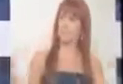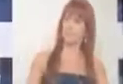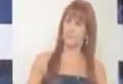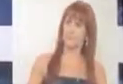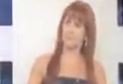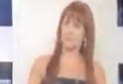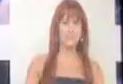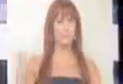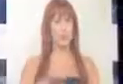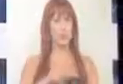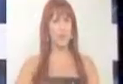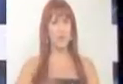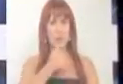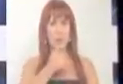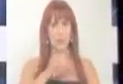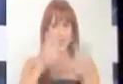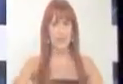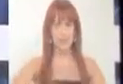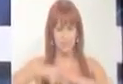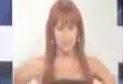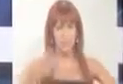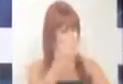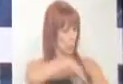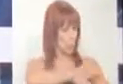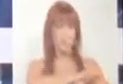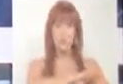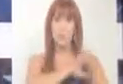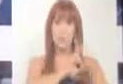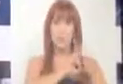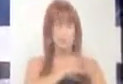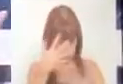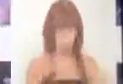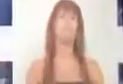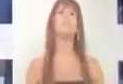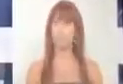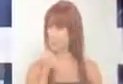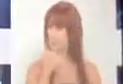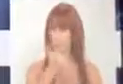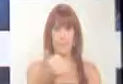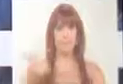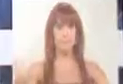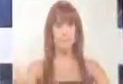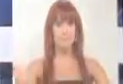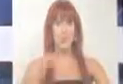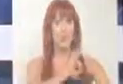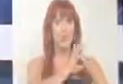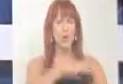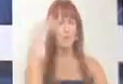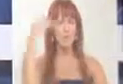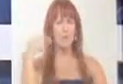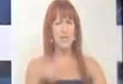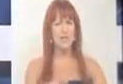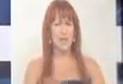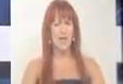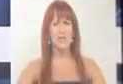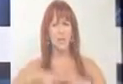surpreendeu-me, de facto, na altura da decisão da Assembleia Municipal de Coimbra, que o senhor surpreendeu-me, agradavelmente, que o senhor Presidente